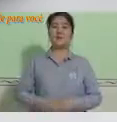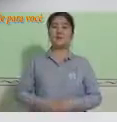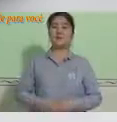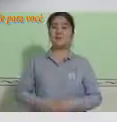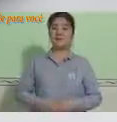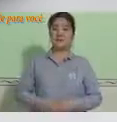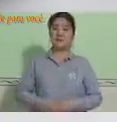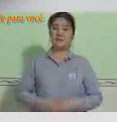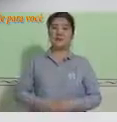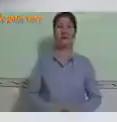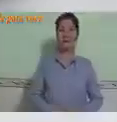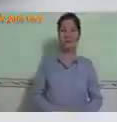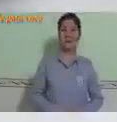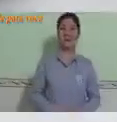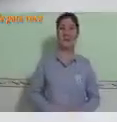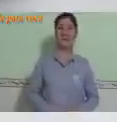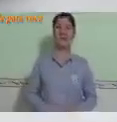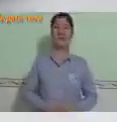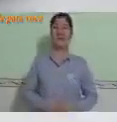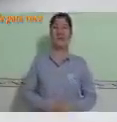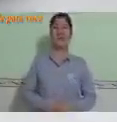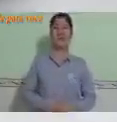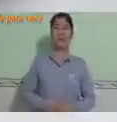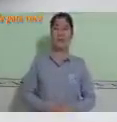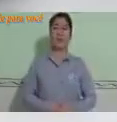de alimentos mais saudáveis no dia seguinte.